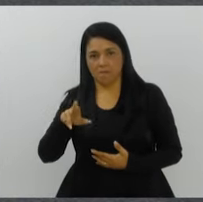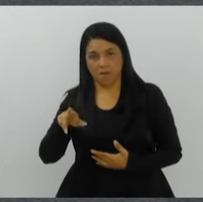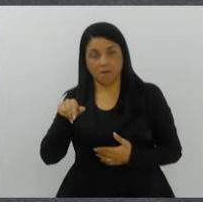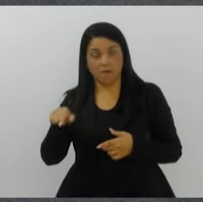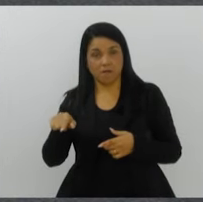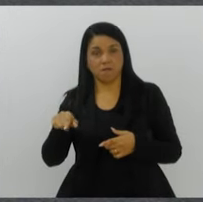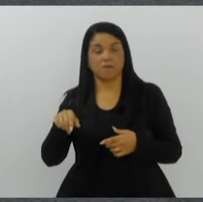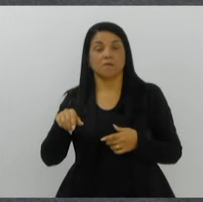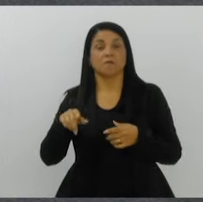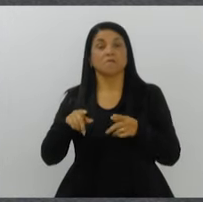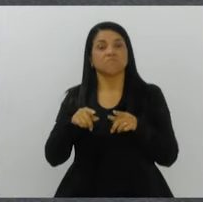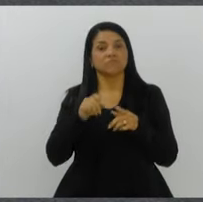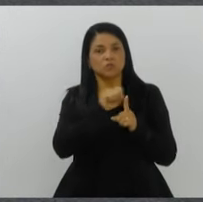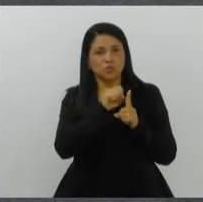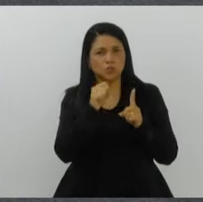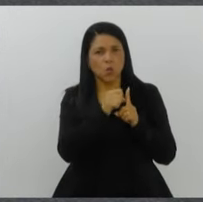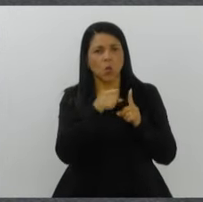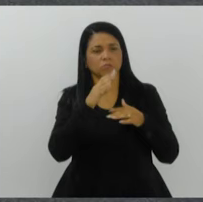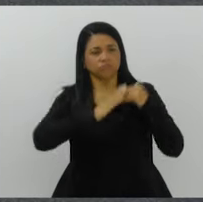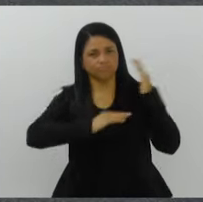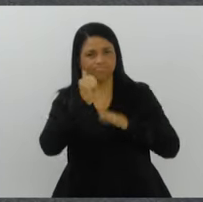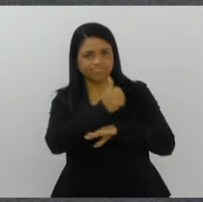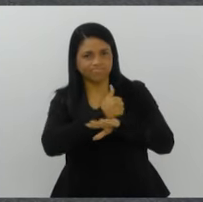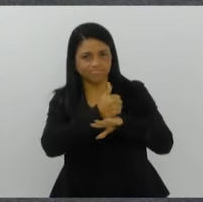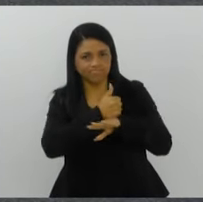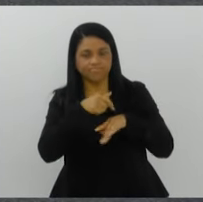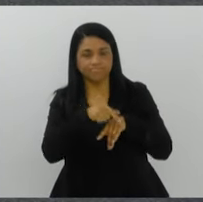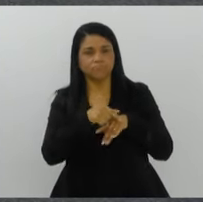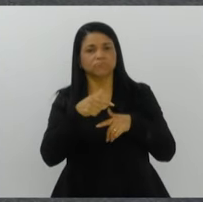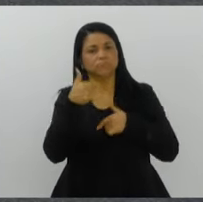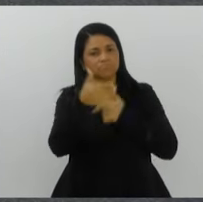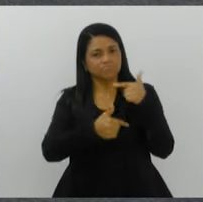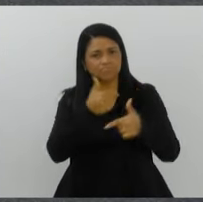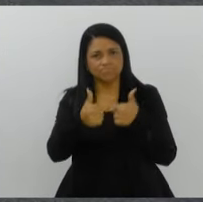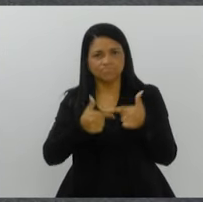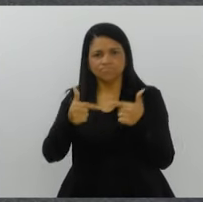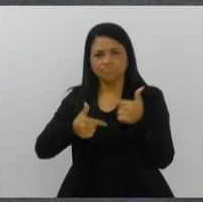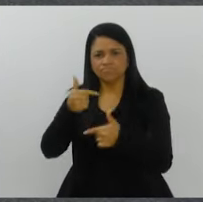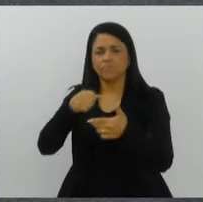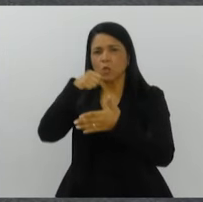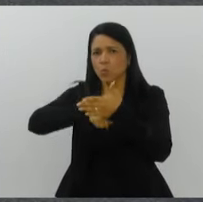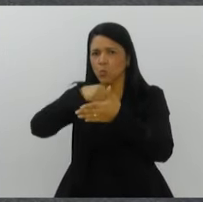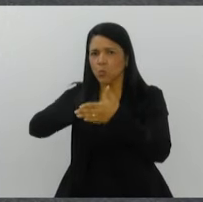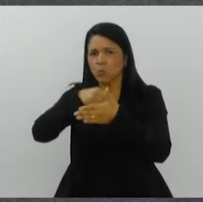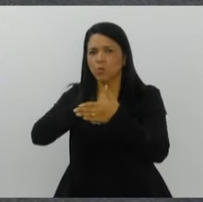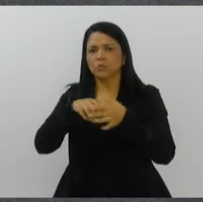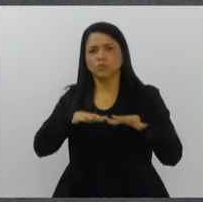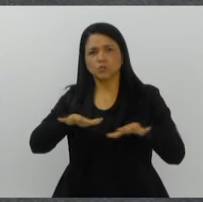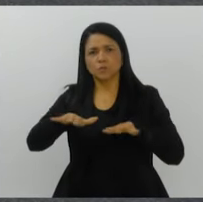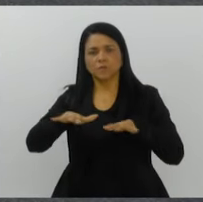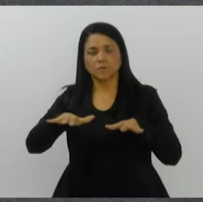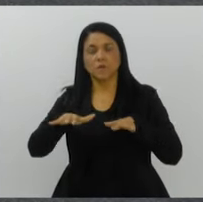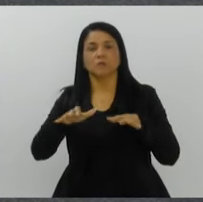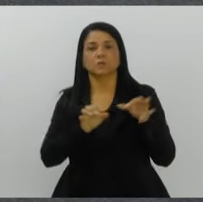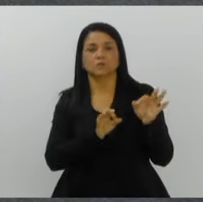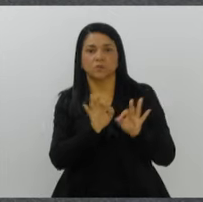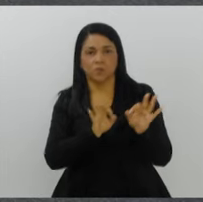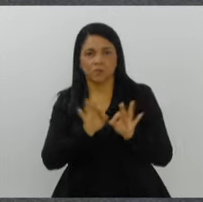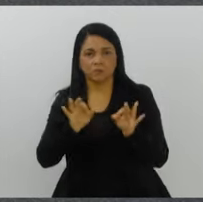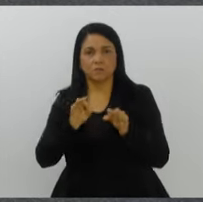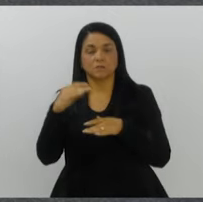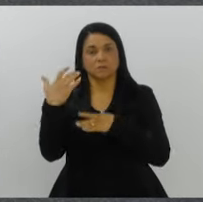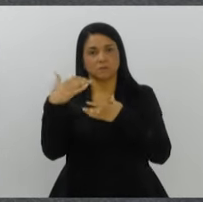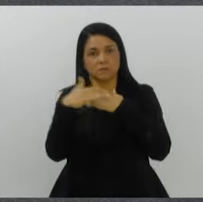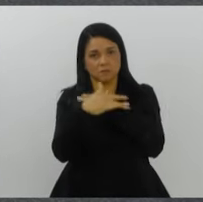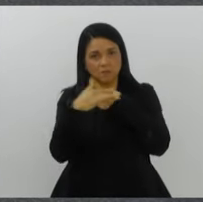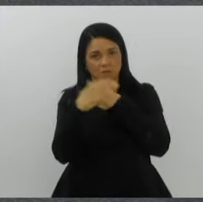cara preparado, de luta, que vem dos movimentos sociais organizados da cidade de Niterói, que está